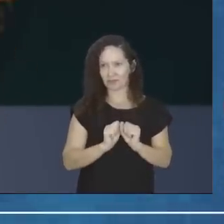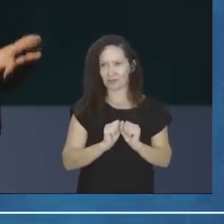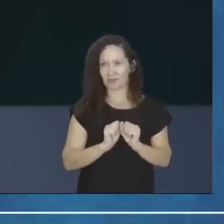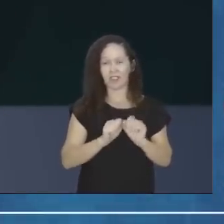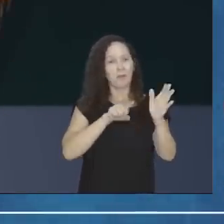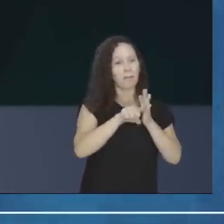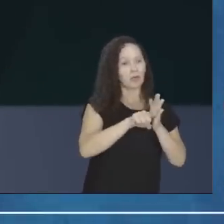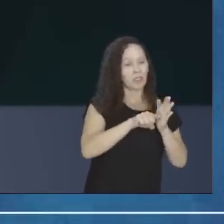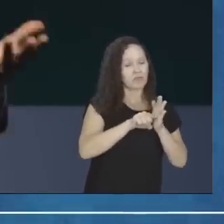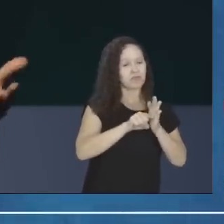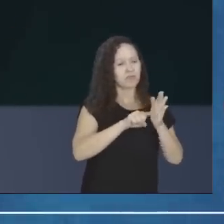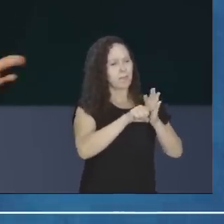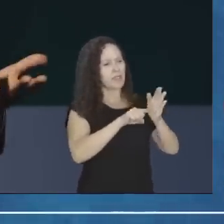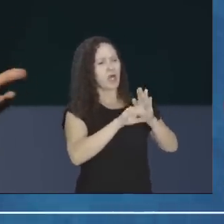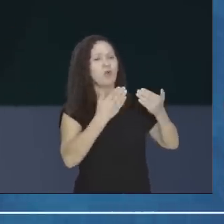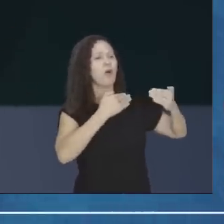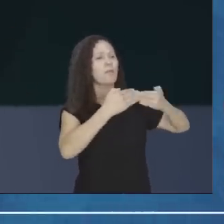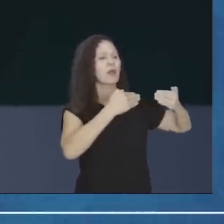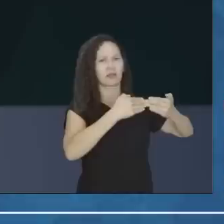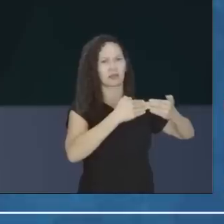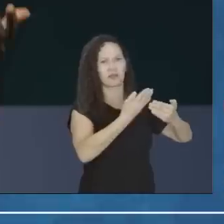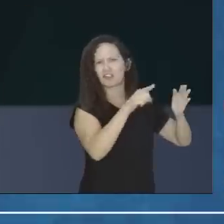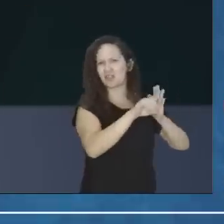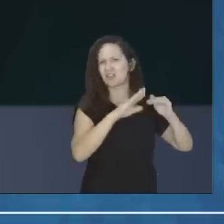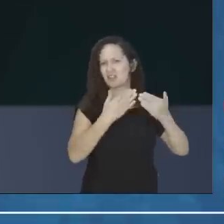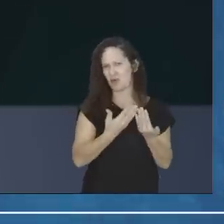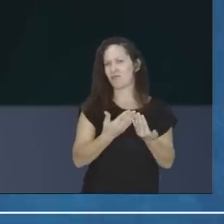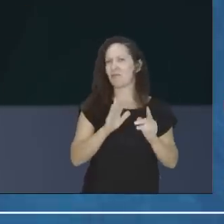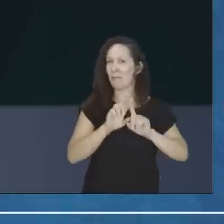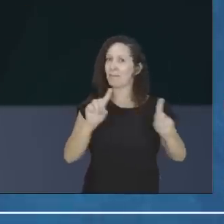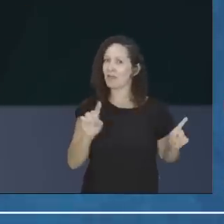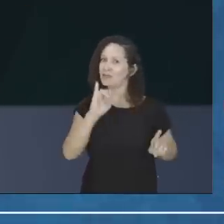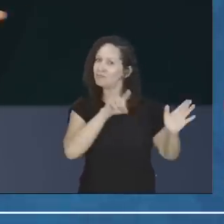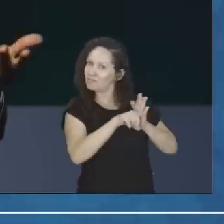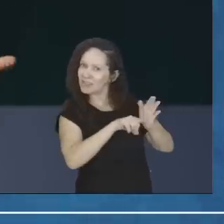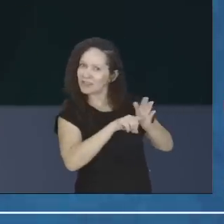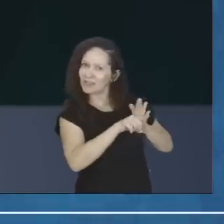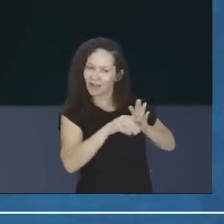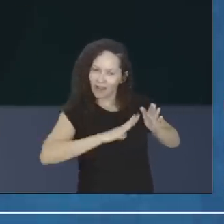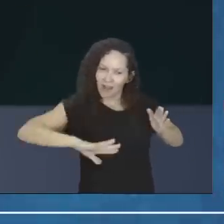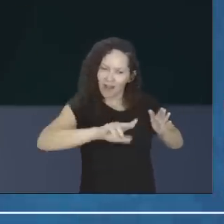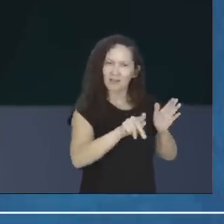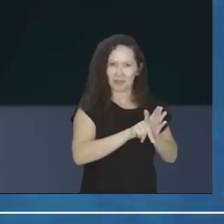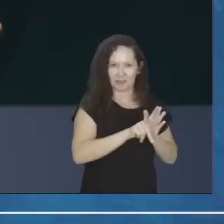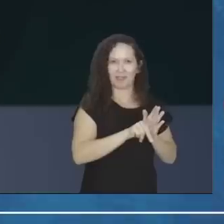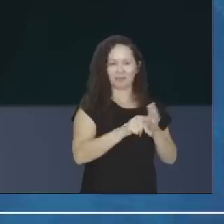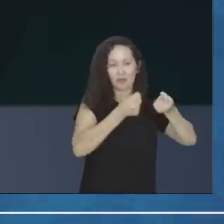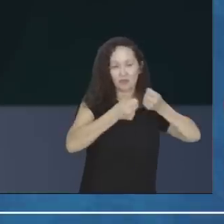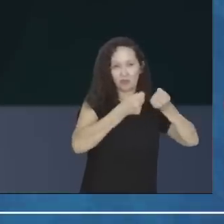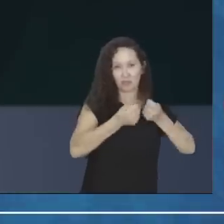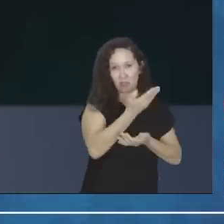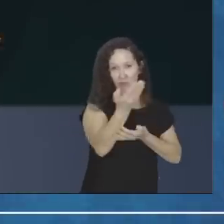mercado, né, eu não sei quem é o mercado, mas que vocês consultam, mas se vocês consultarem o mercado para quem vocês eventualmente